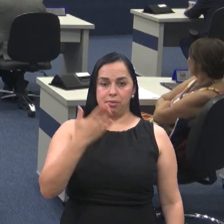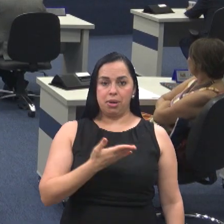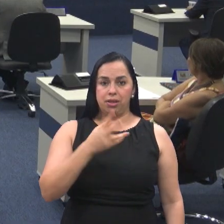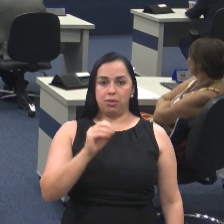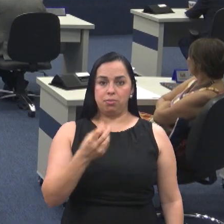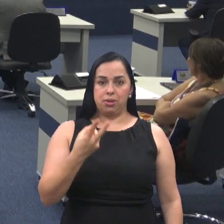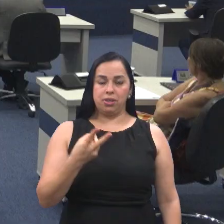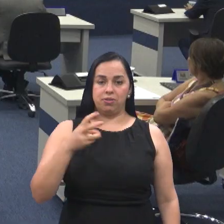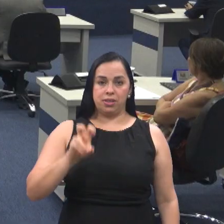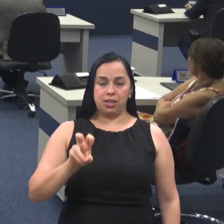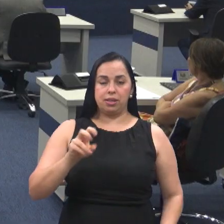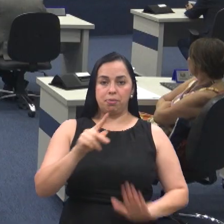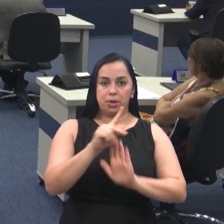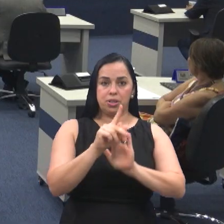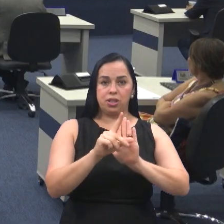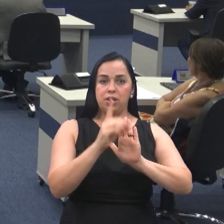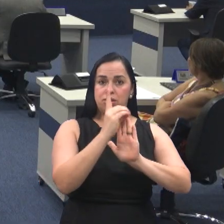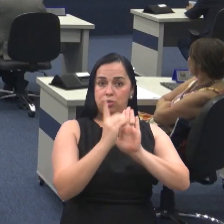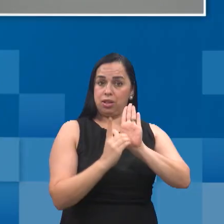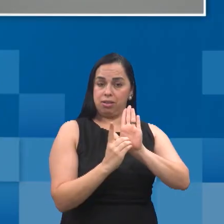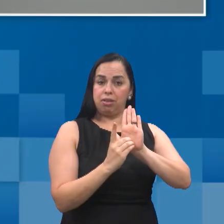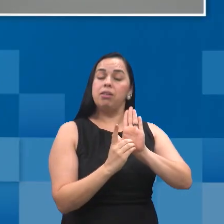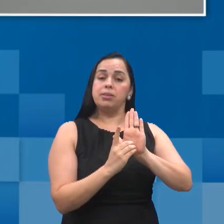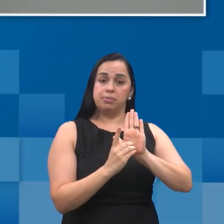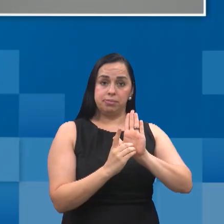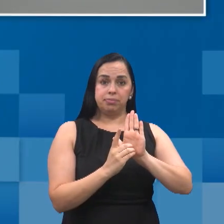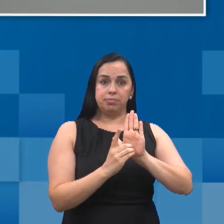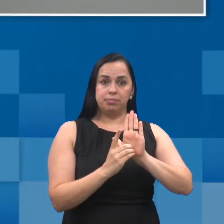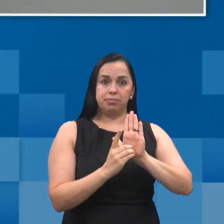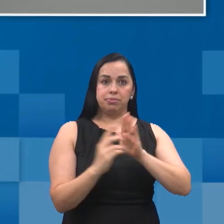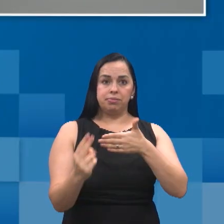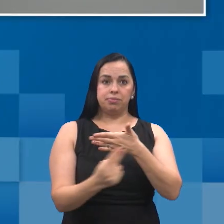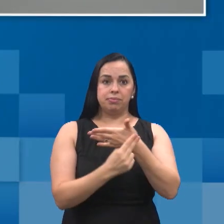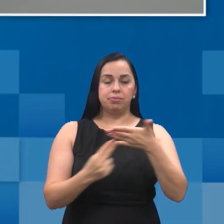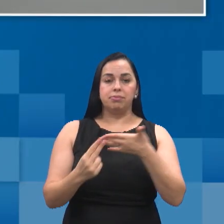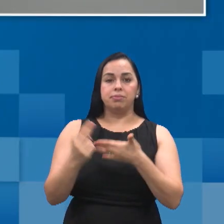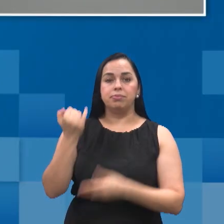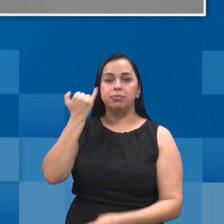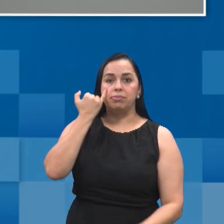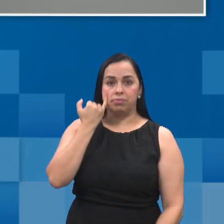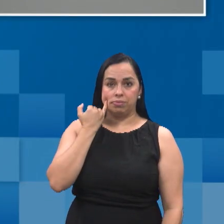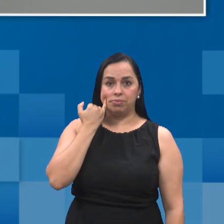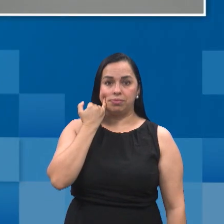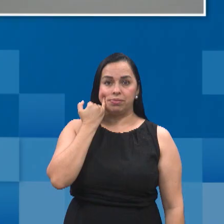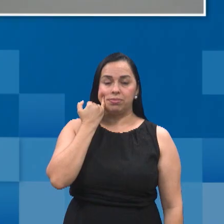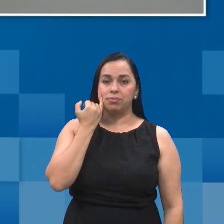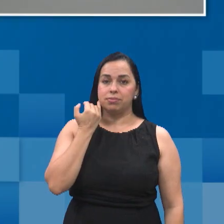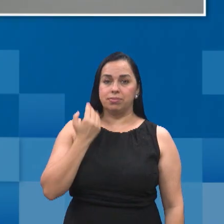3327/2025, projeto de decreto legislativo. Autoria do vereador José Luiz.